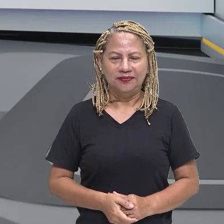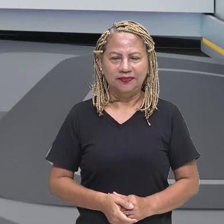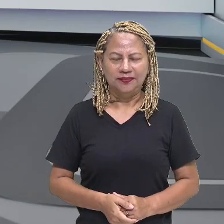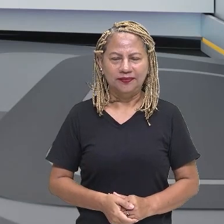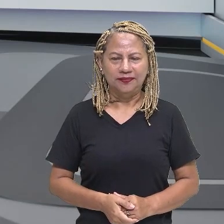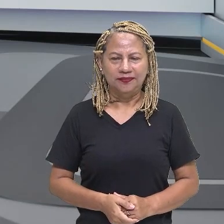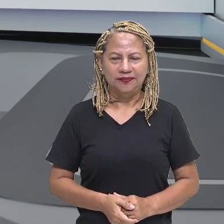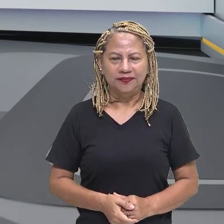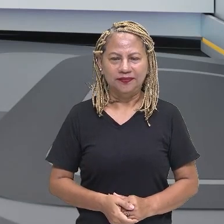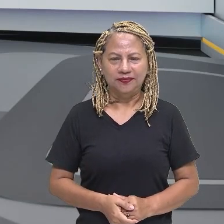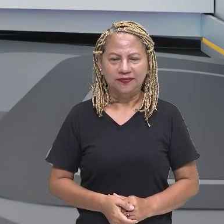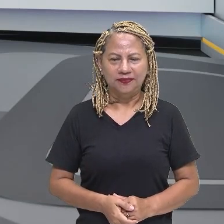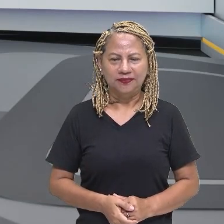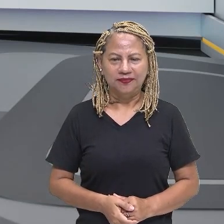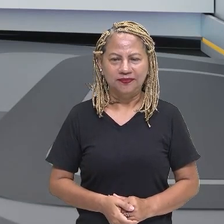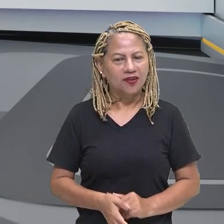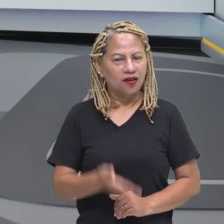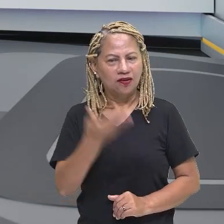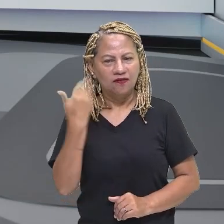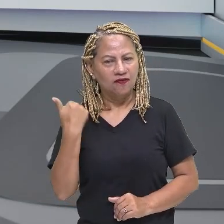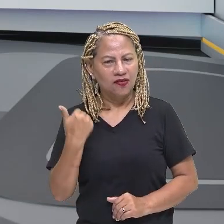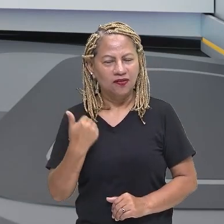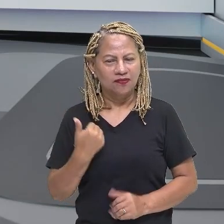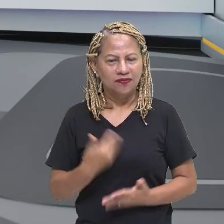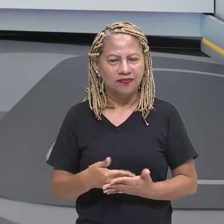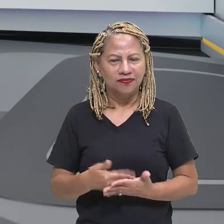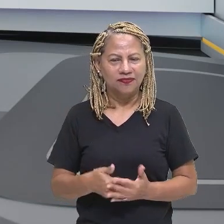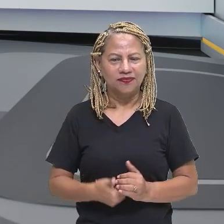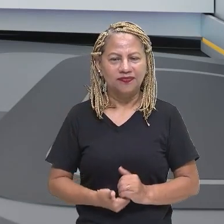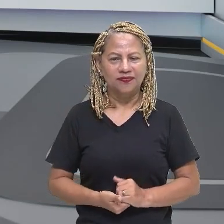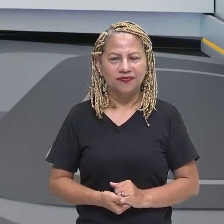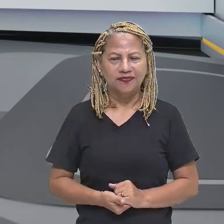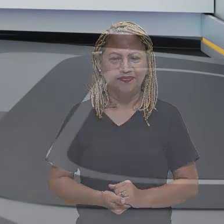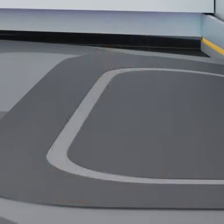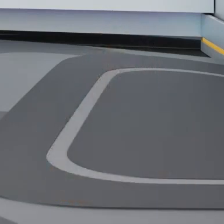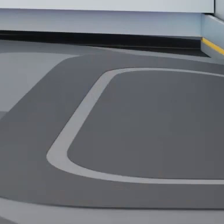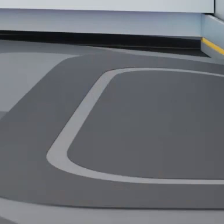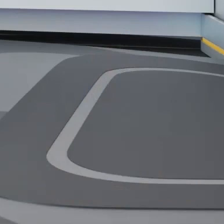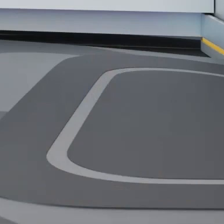vamos lá. Partiu conhecimento. Partiu.